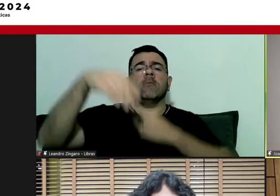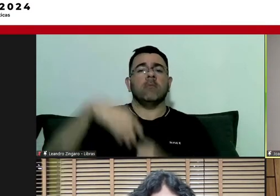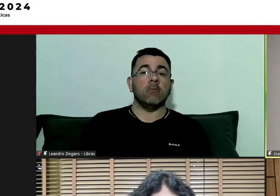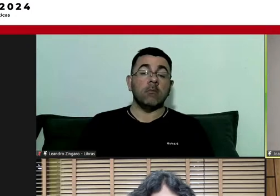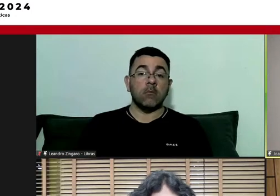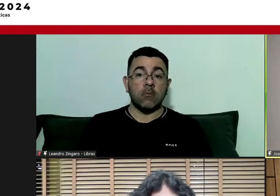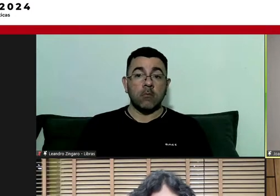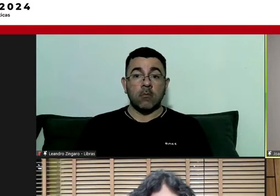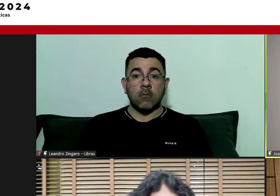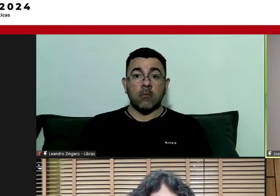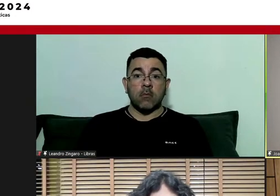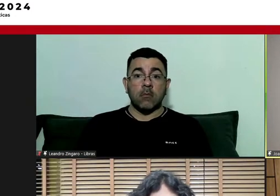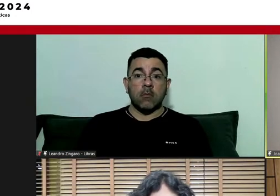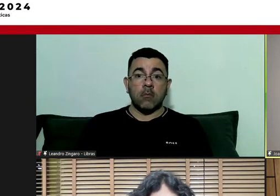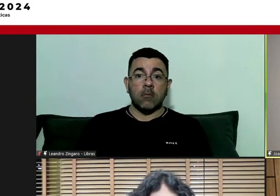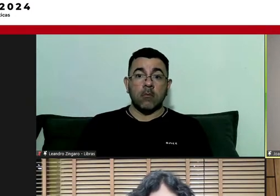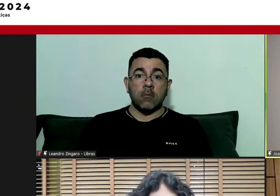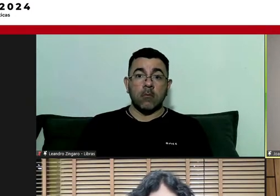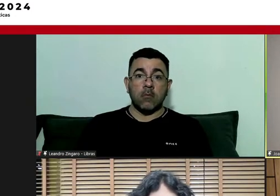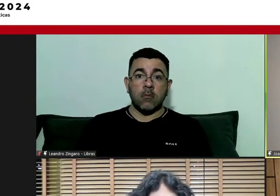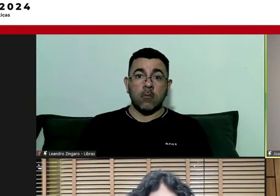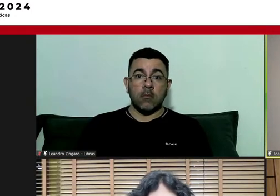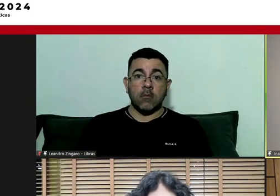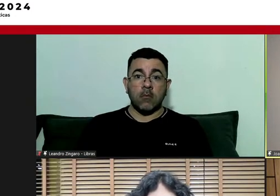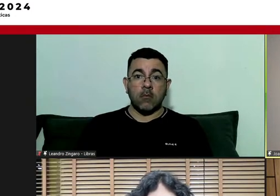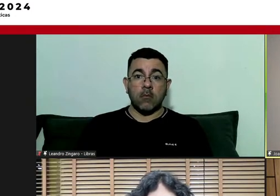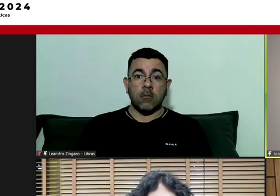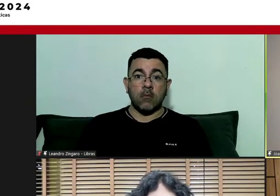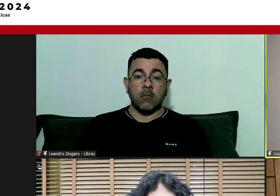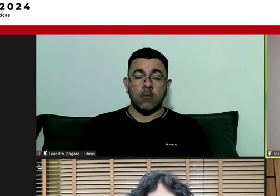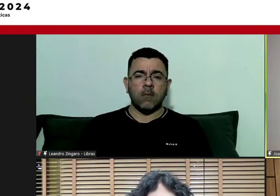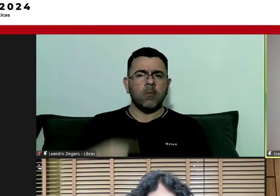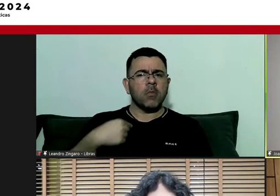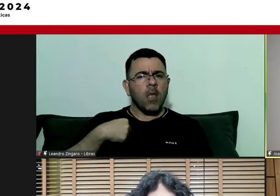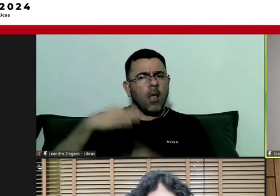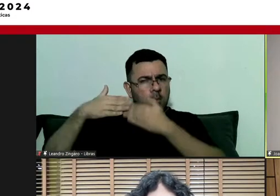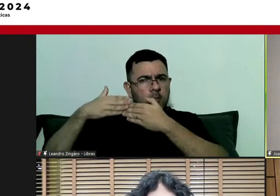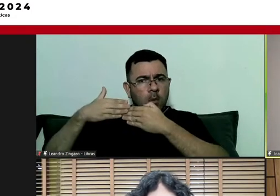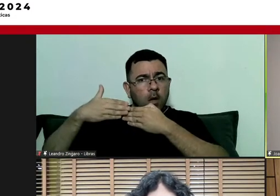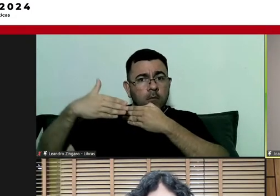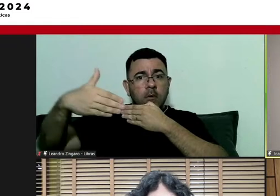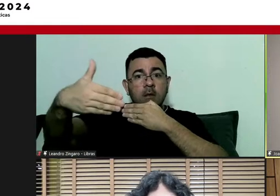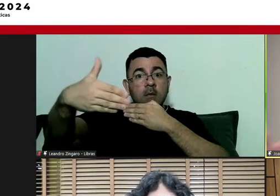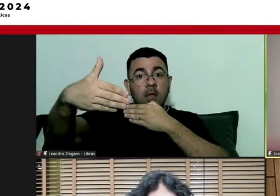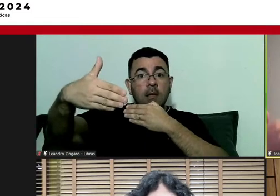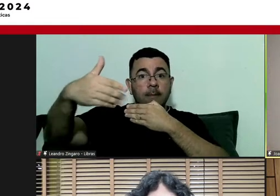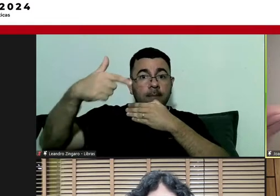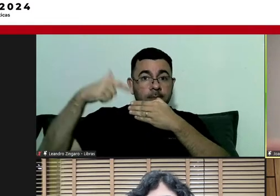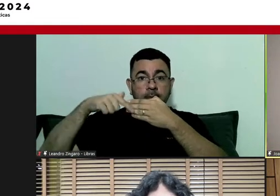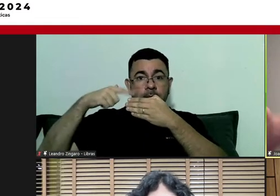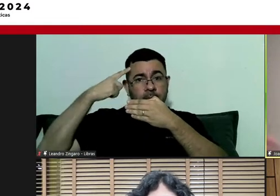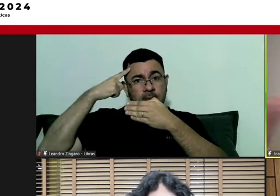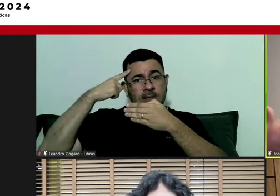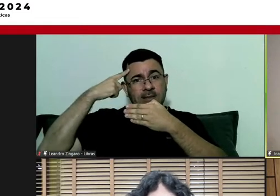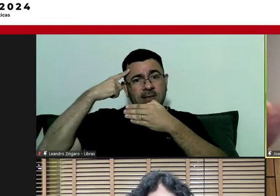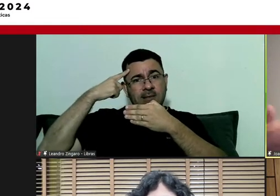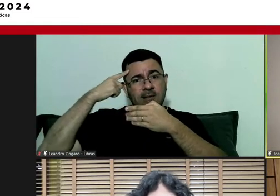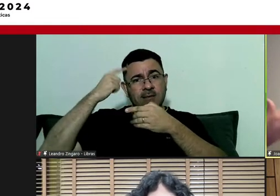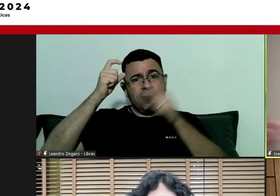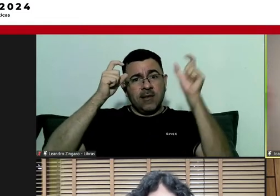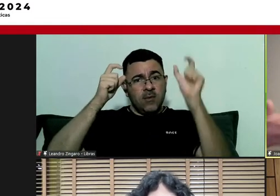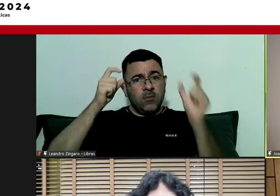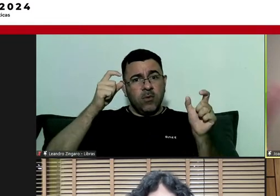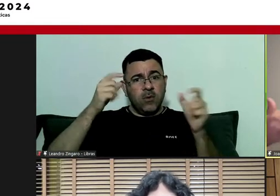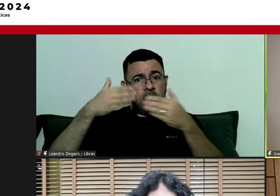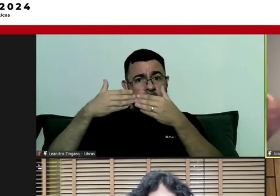isso é isso é típico assim eh eu não posso deixar de avançar achando que as pessoas vão ficar para trás eu tenho que dar alternativas a ela eu vou dando